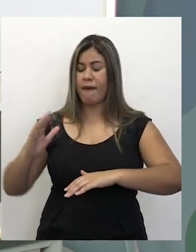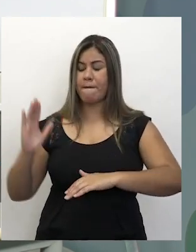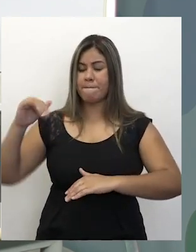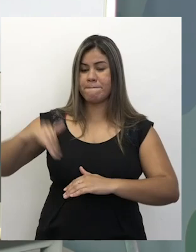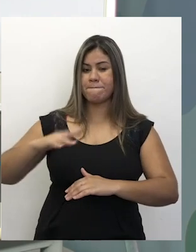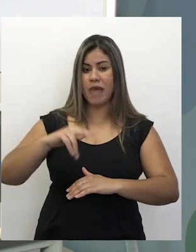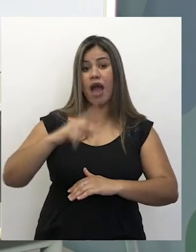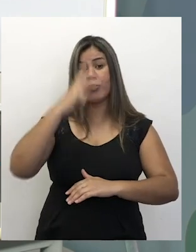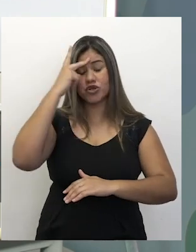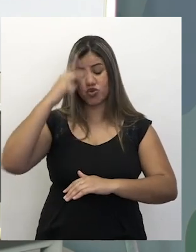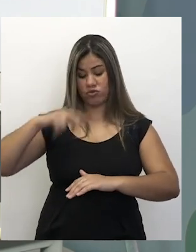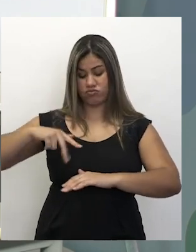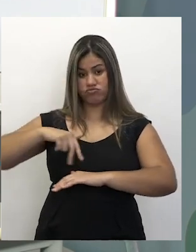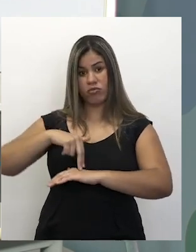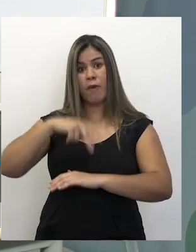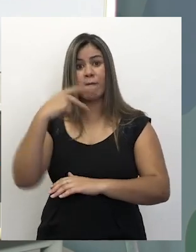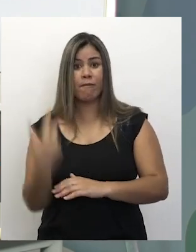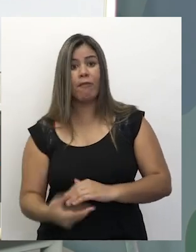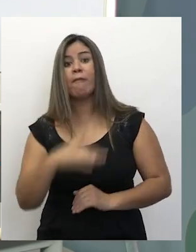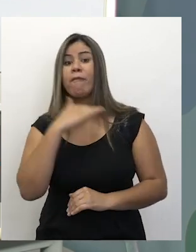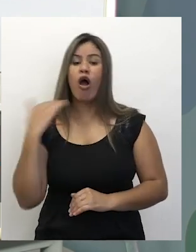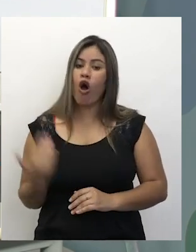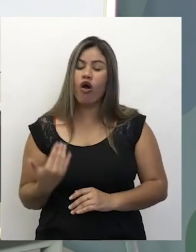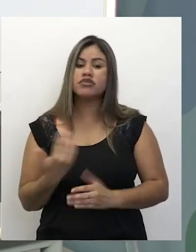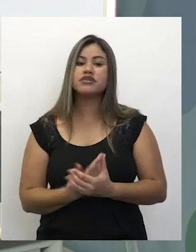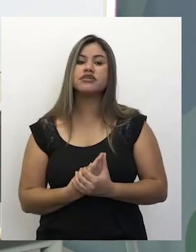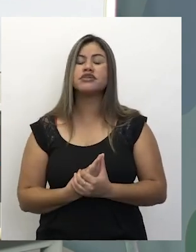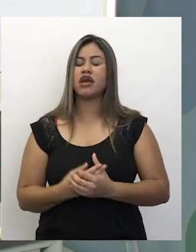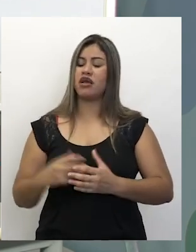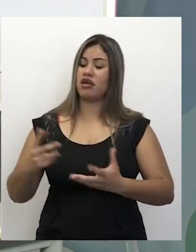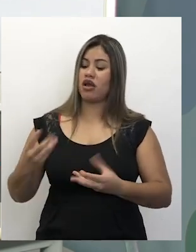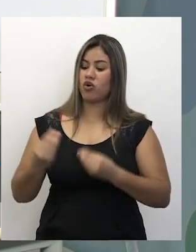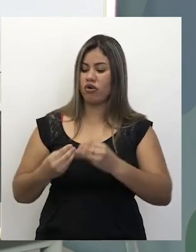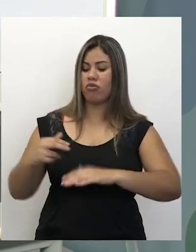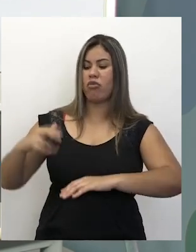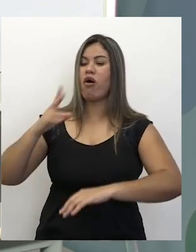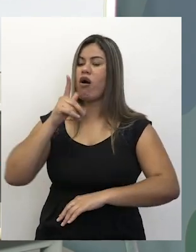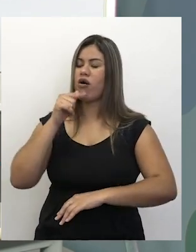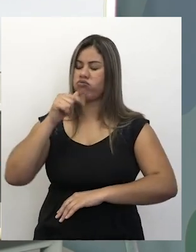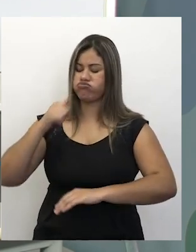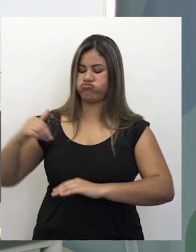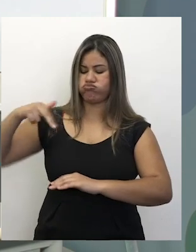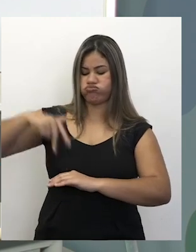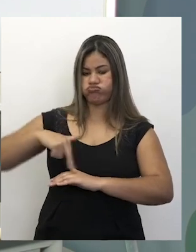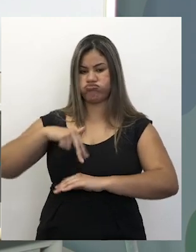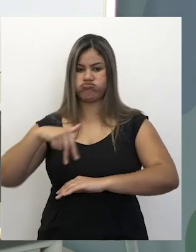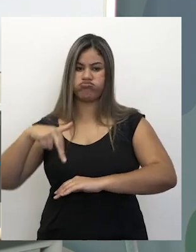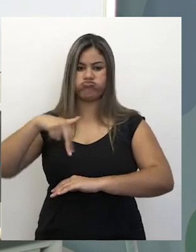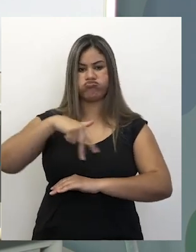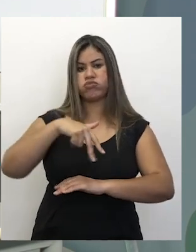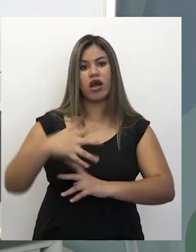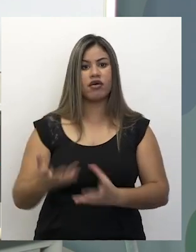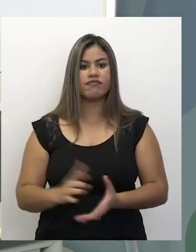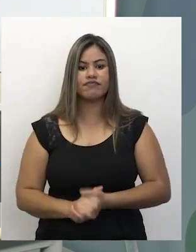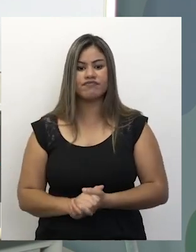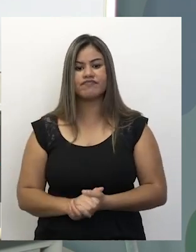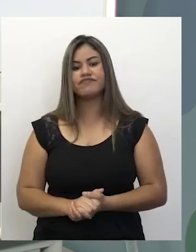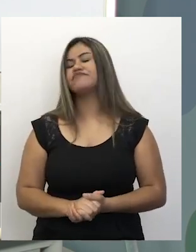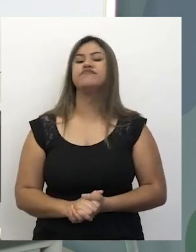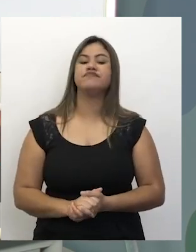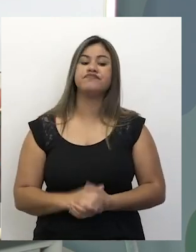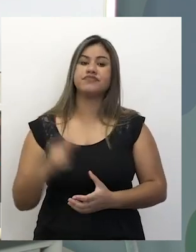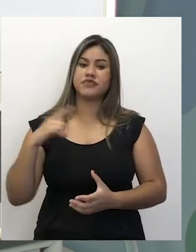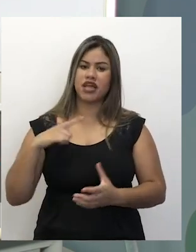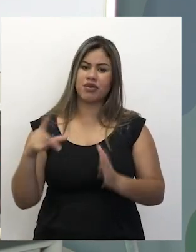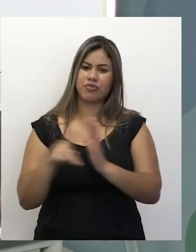perdido o lenho ou seja o lenho é o aquilo que cor de no navio no avião é um lanche né navio não sei o que